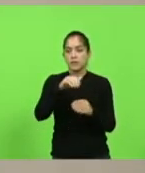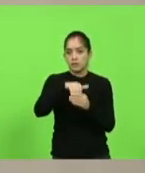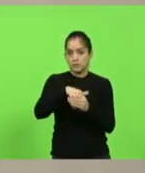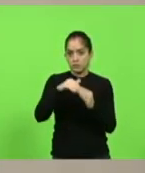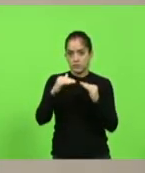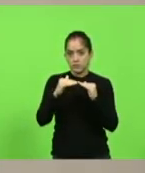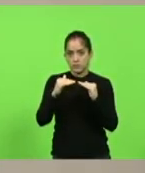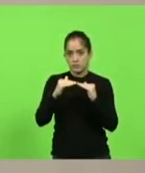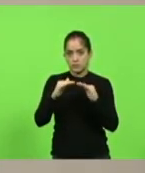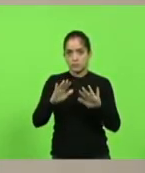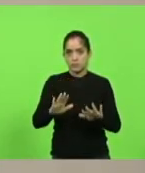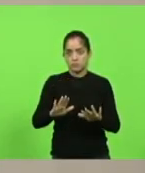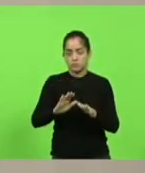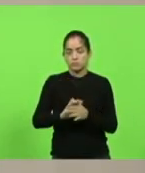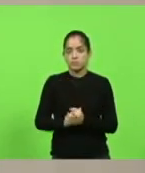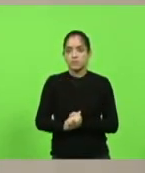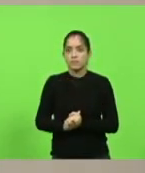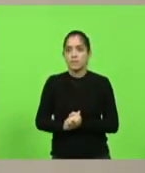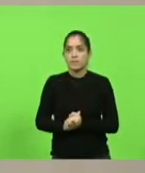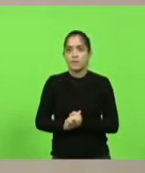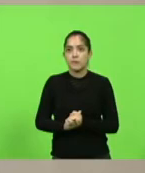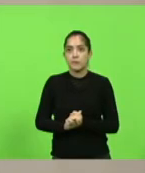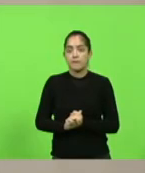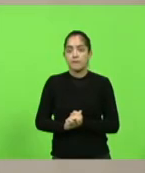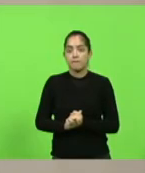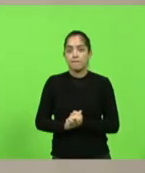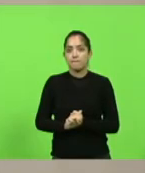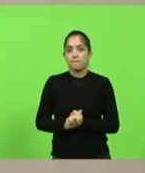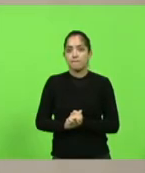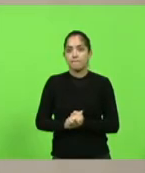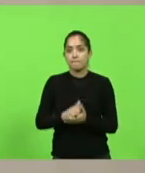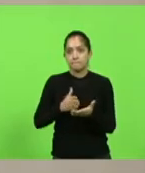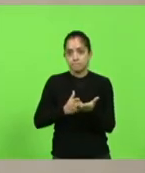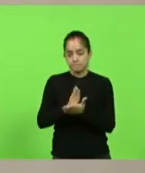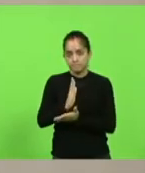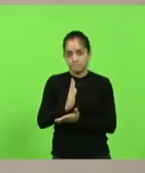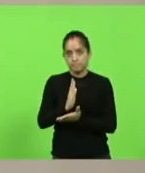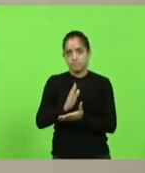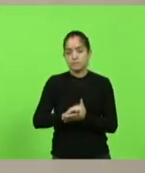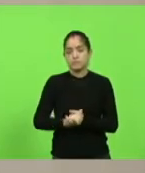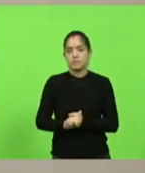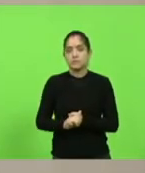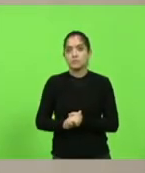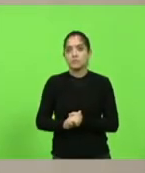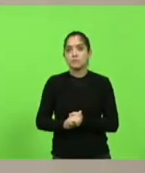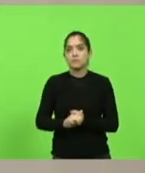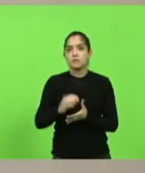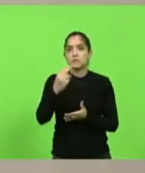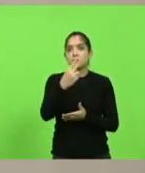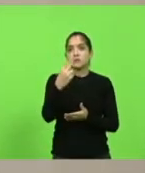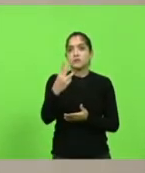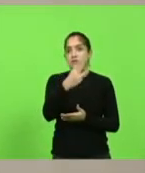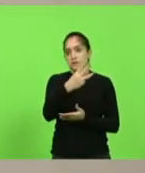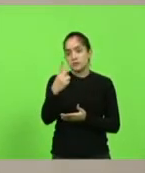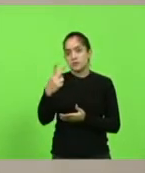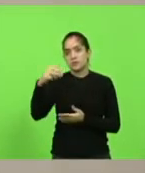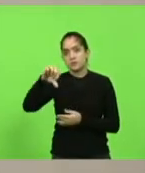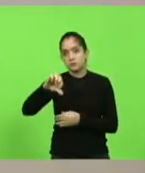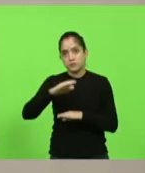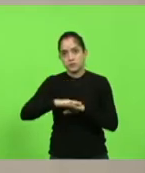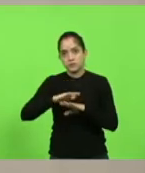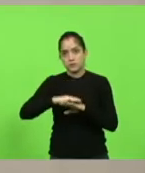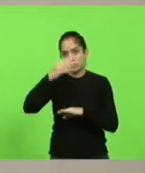em votação. Deputados que aprovam, permaneçam como se encontram. Aprovado por unanimidade. Moção 329, autor deputado Maurício